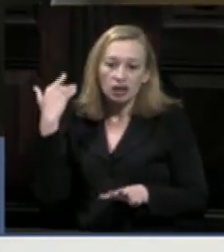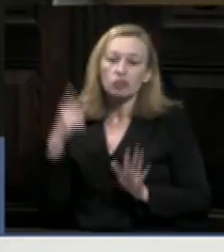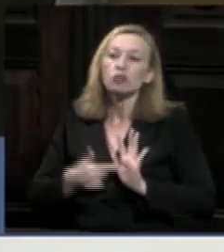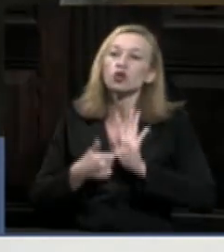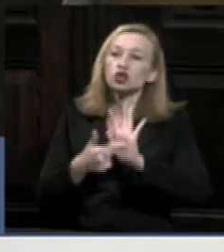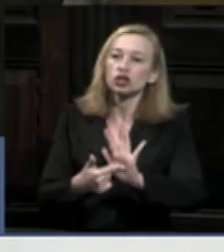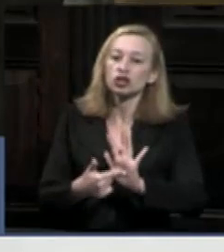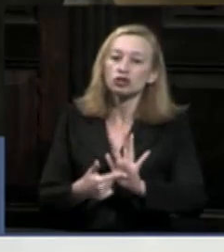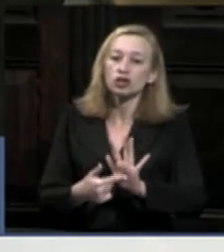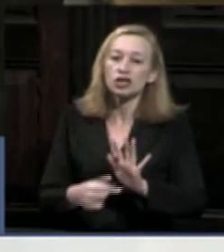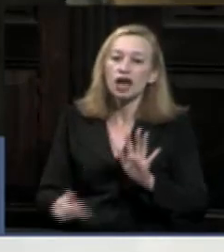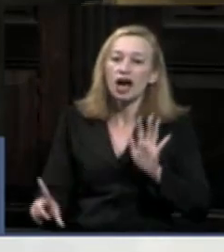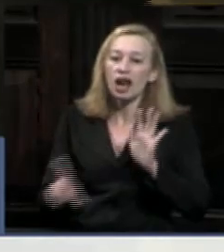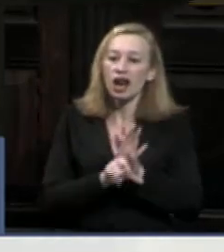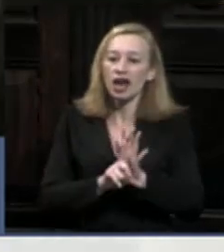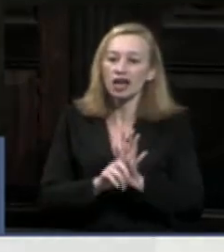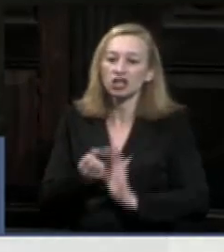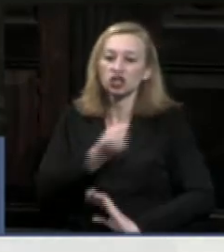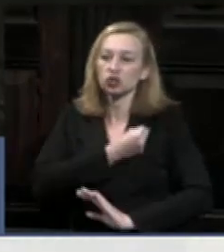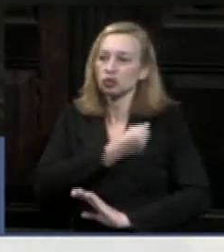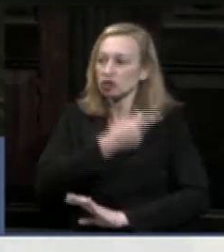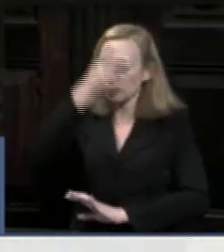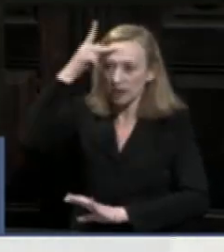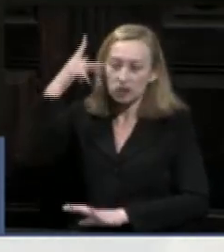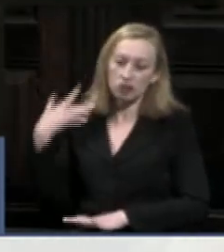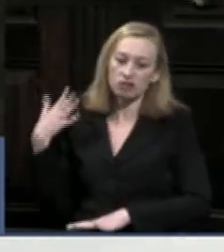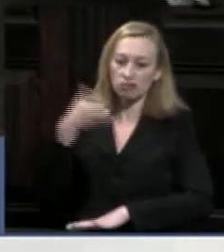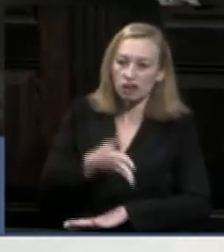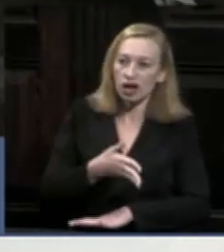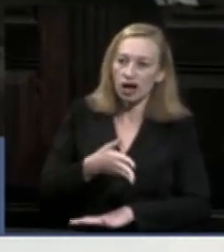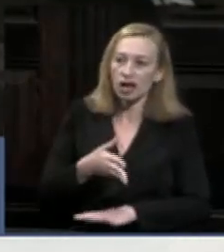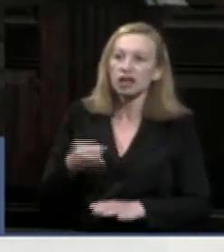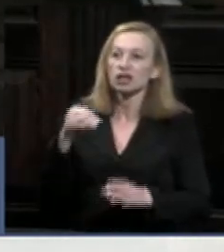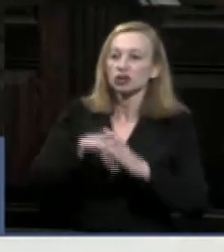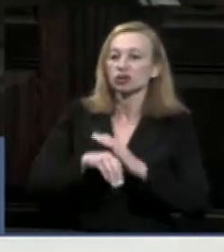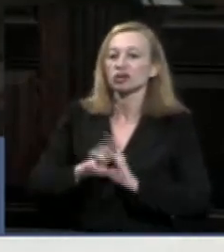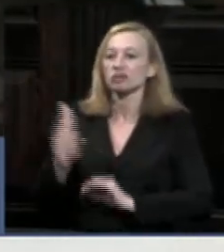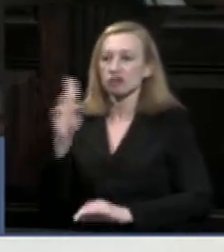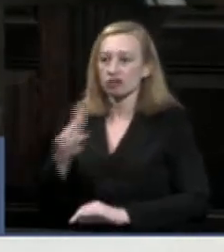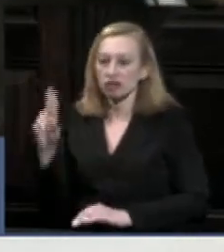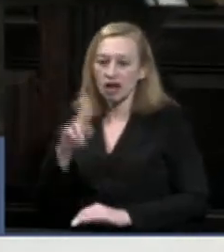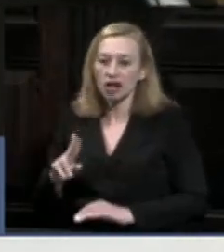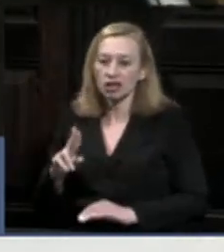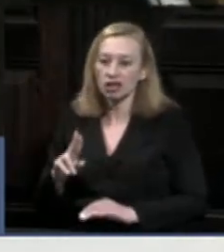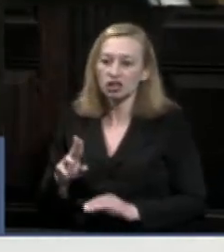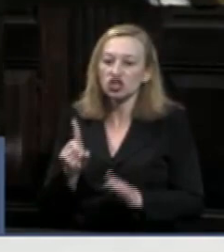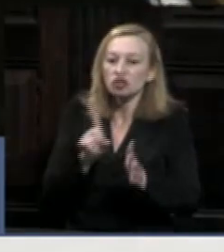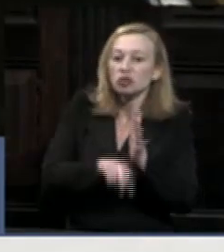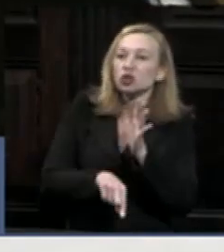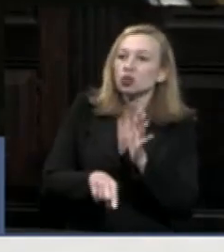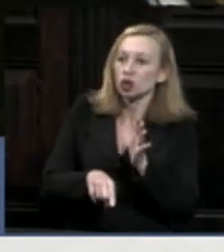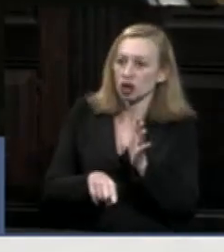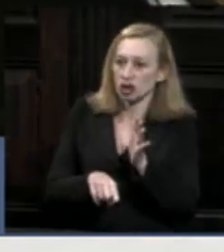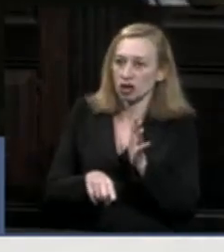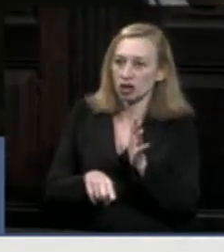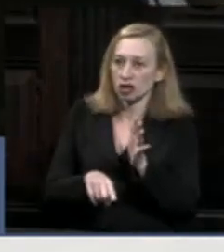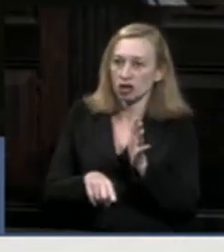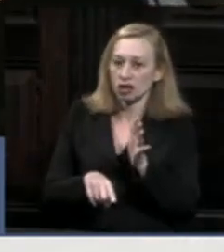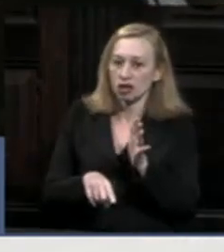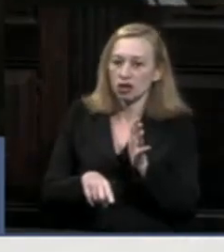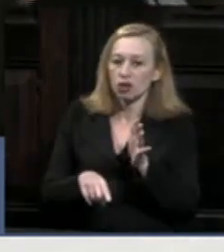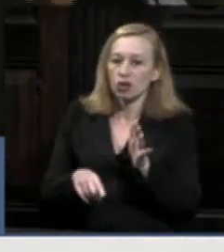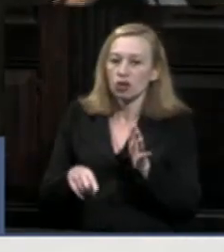acadêmico e diminuir a qualidade da academia nós realizamos recentemente